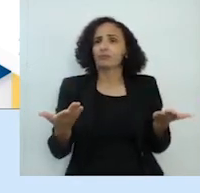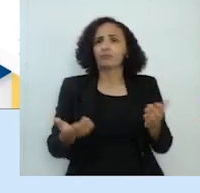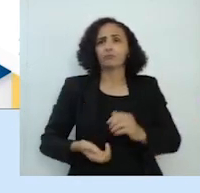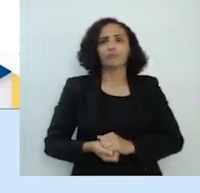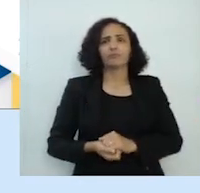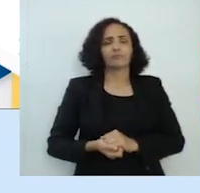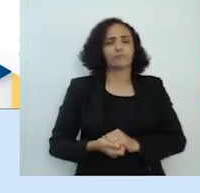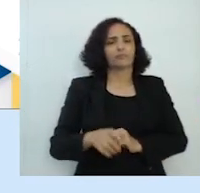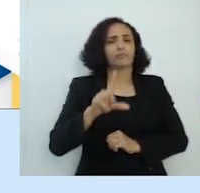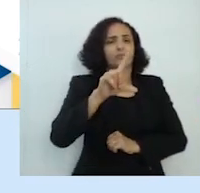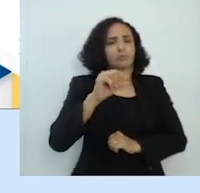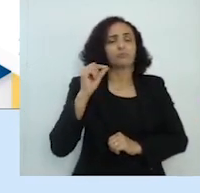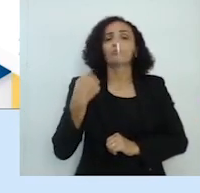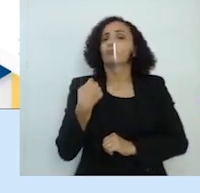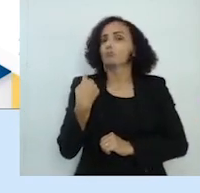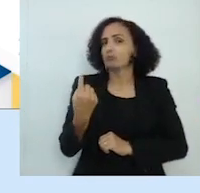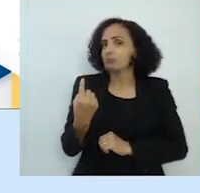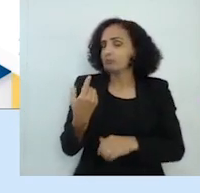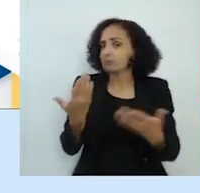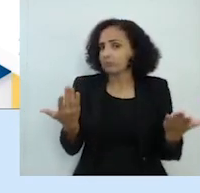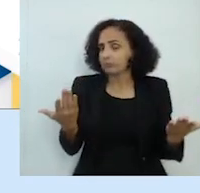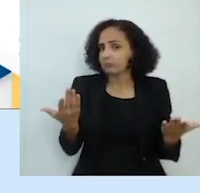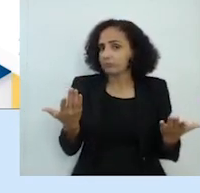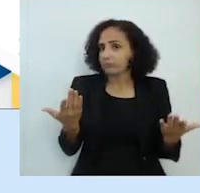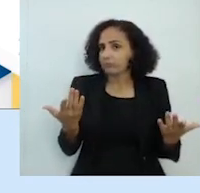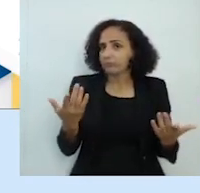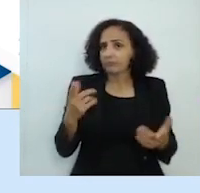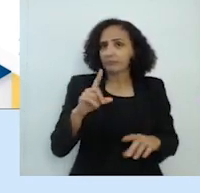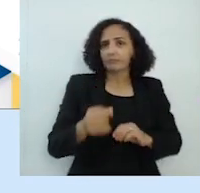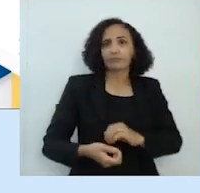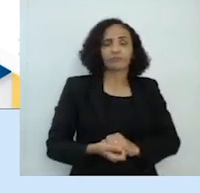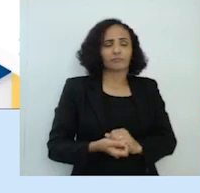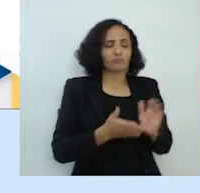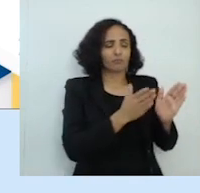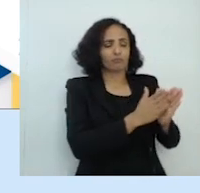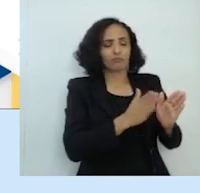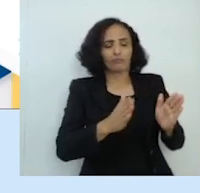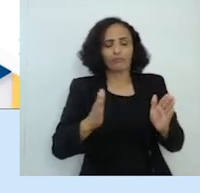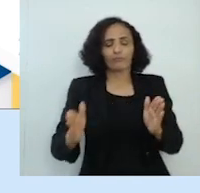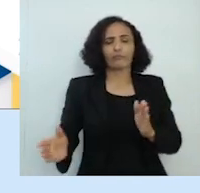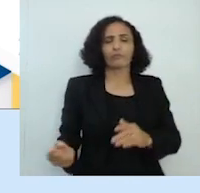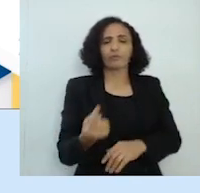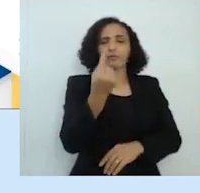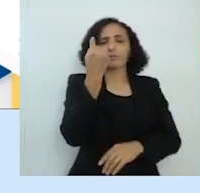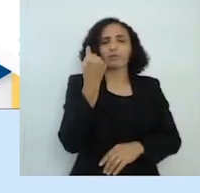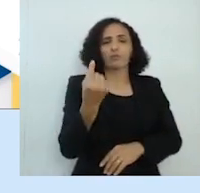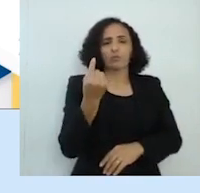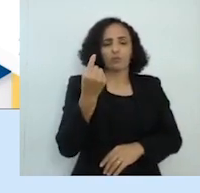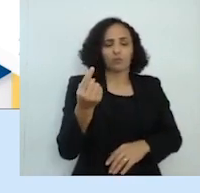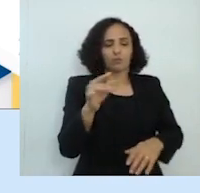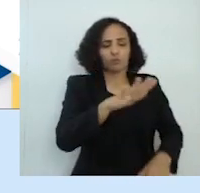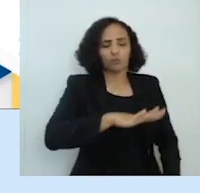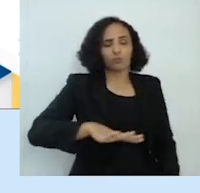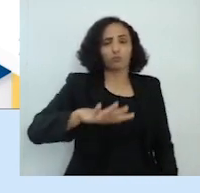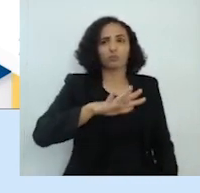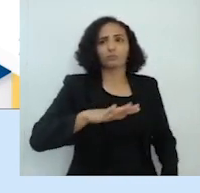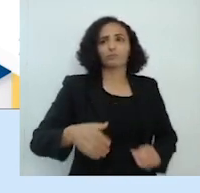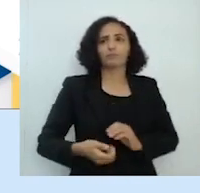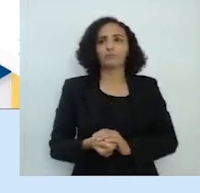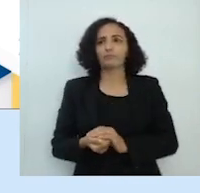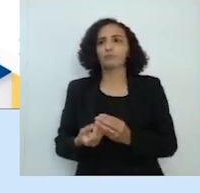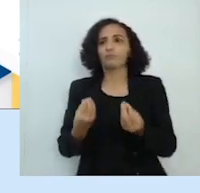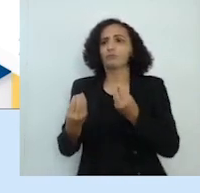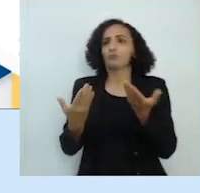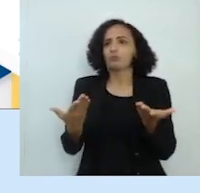setor, só o fabril. Presta atenção, não tinha outros setores não, só tinha um setor que apareceu primeiro, o fabril. É